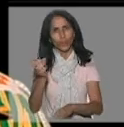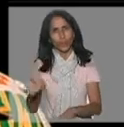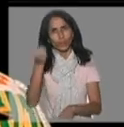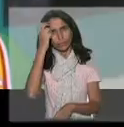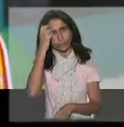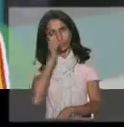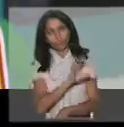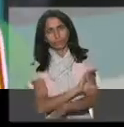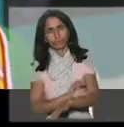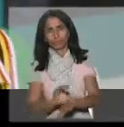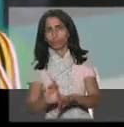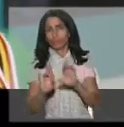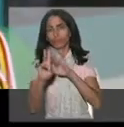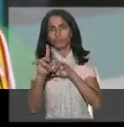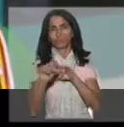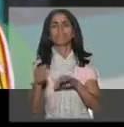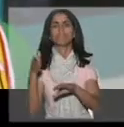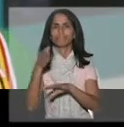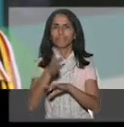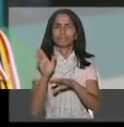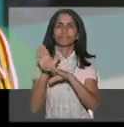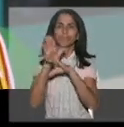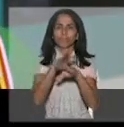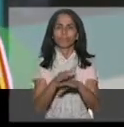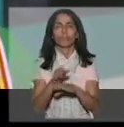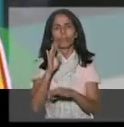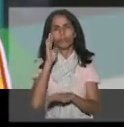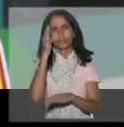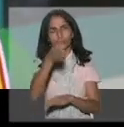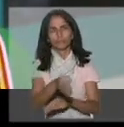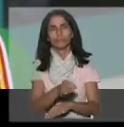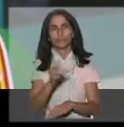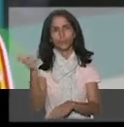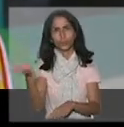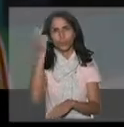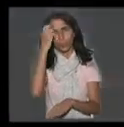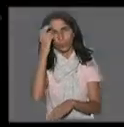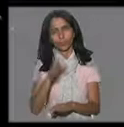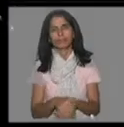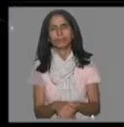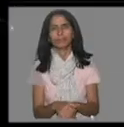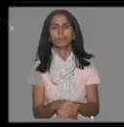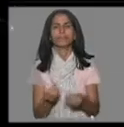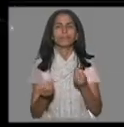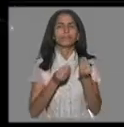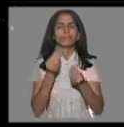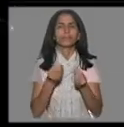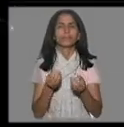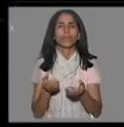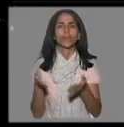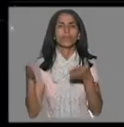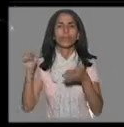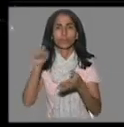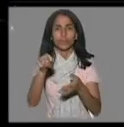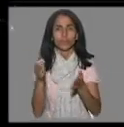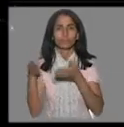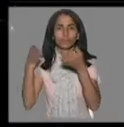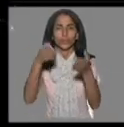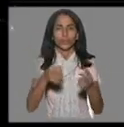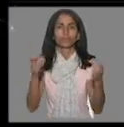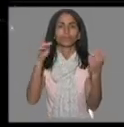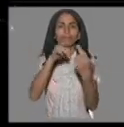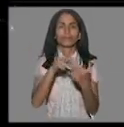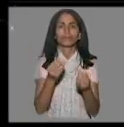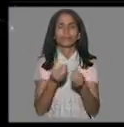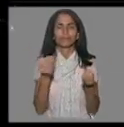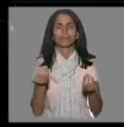cultural, né? A gente interfere mais diretamente na cultura hoje em dia. Como que você chegou a essas